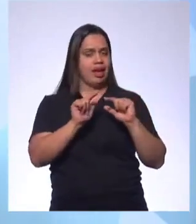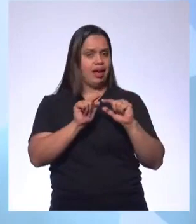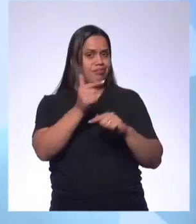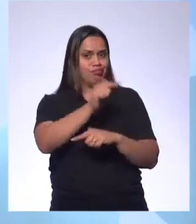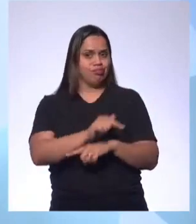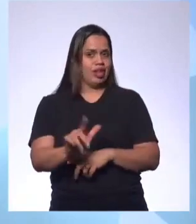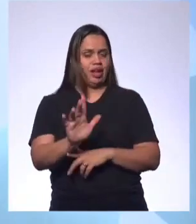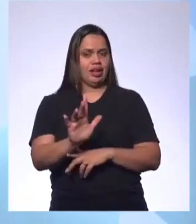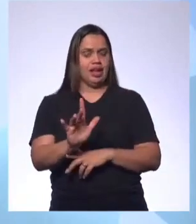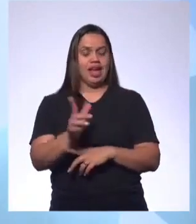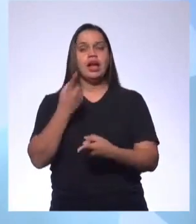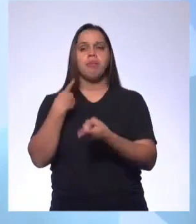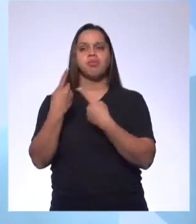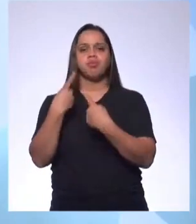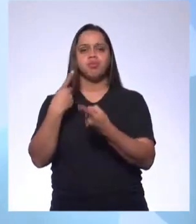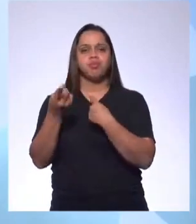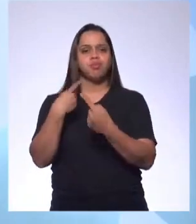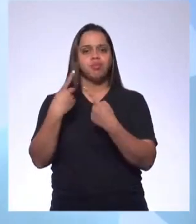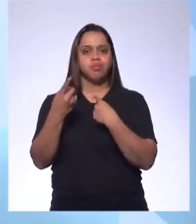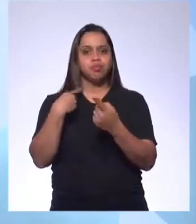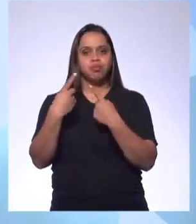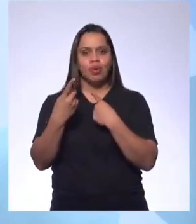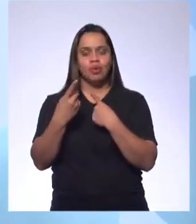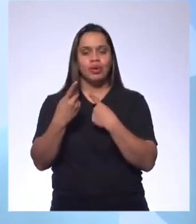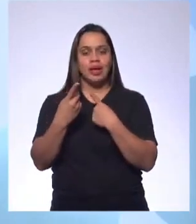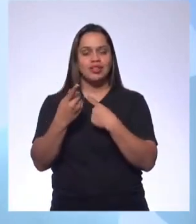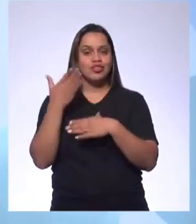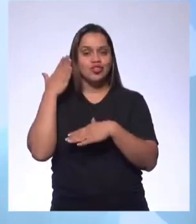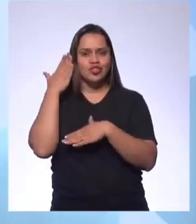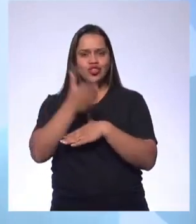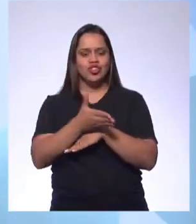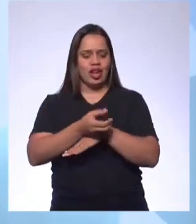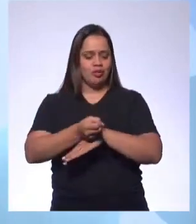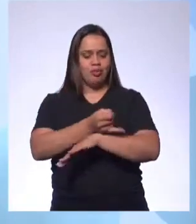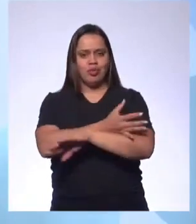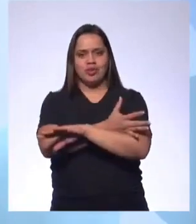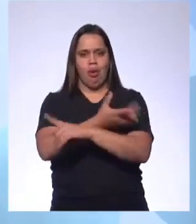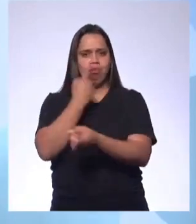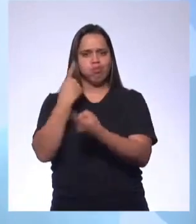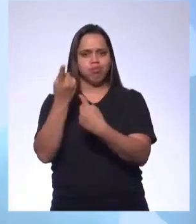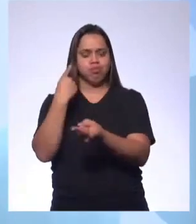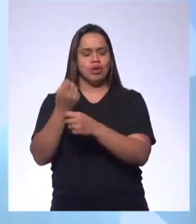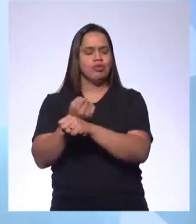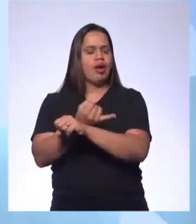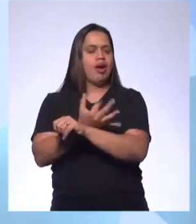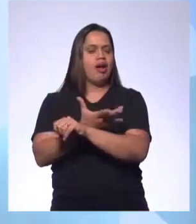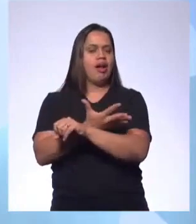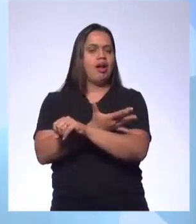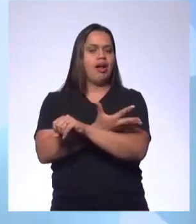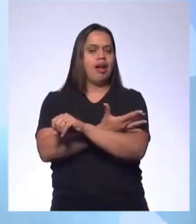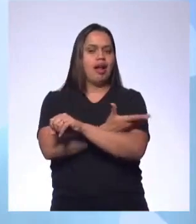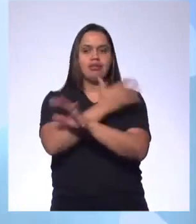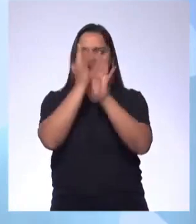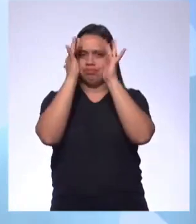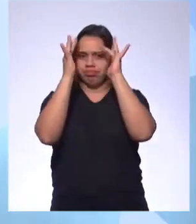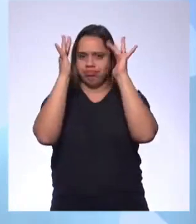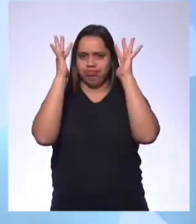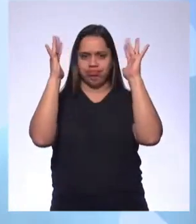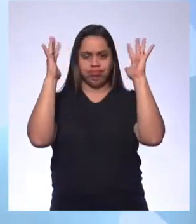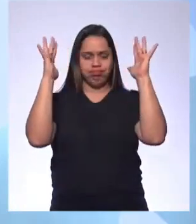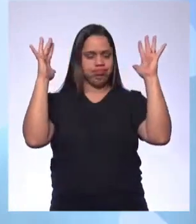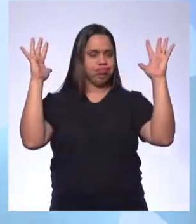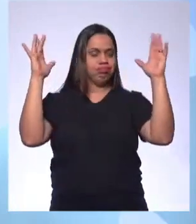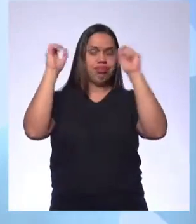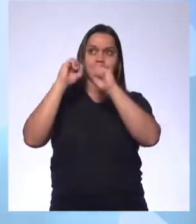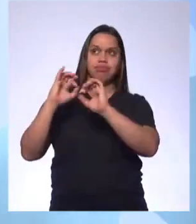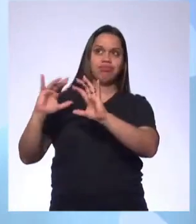dialoga diretamente com as suas emoções. Então, ele dialoga de tal forma com as suas emoções que quebram essas outras